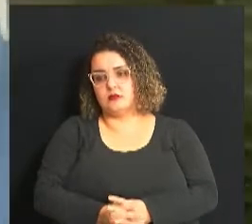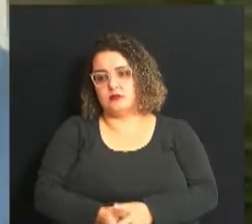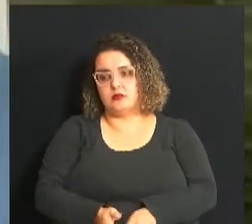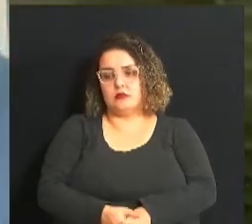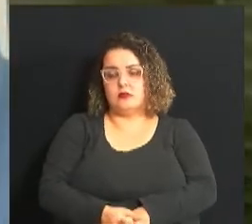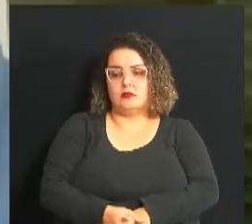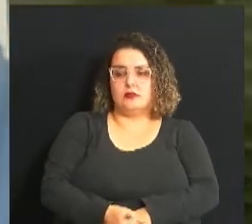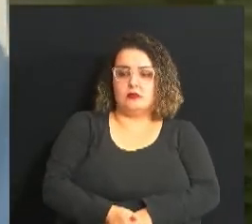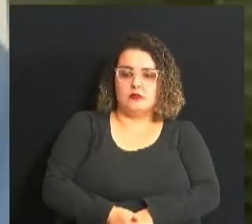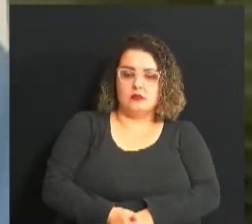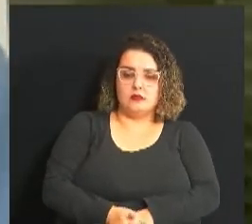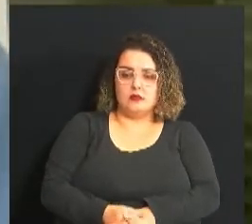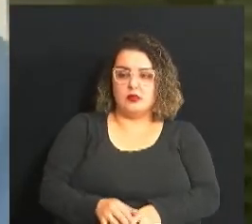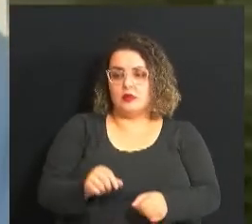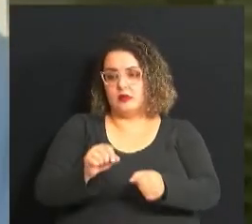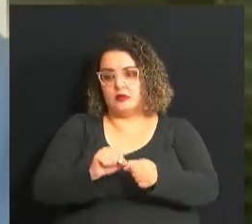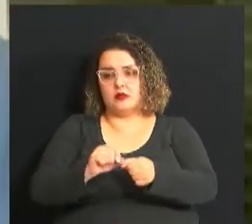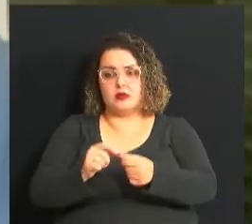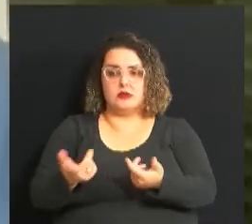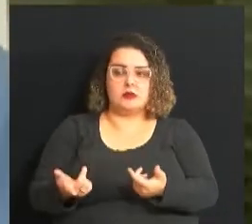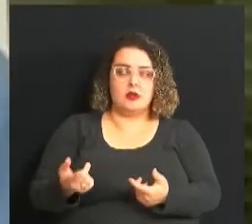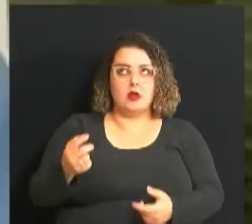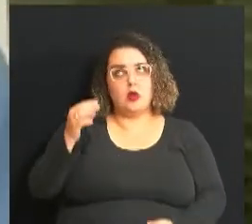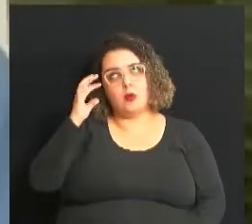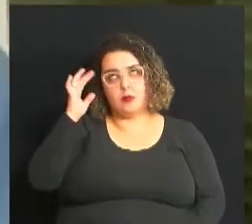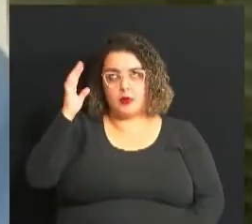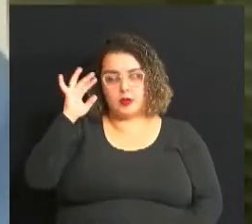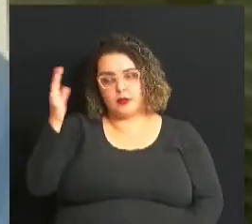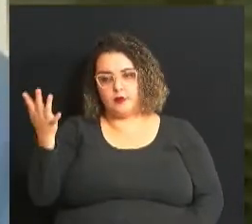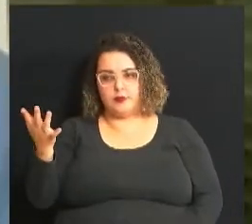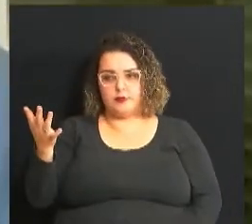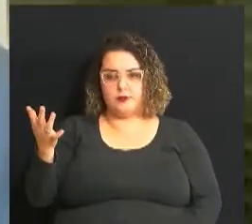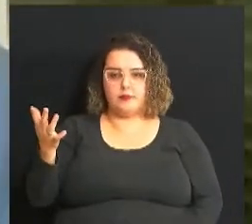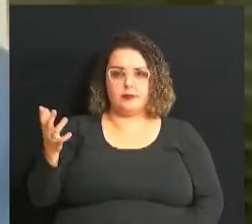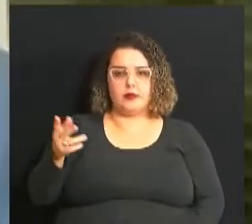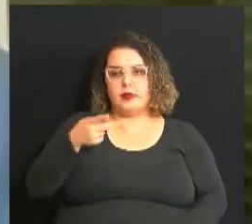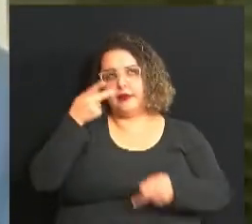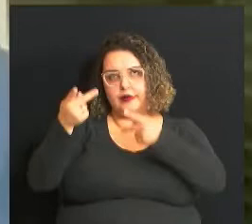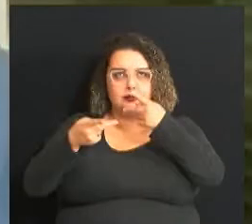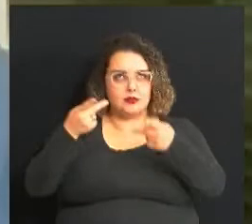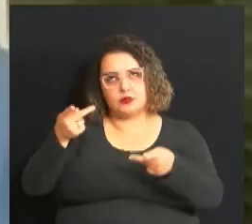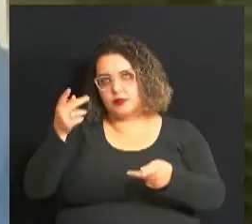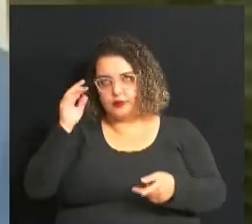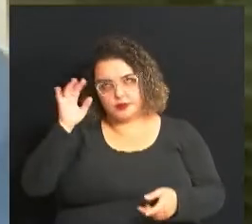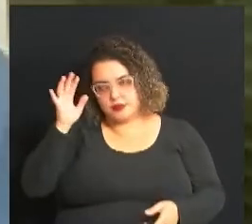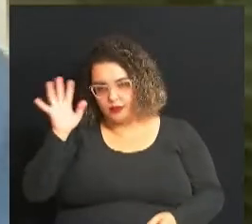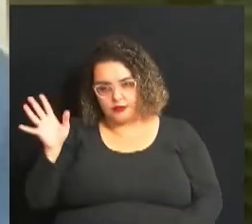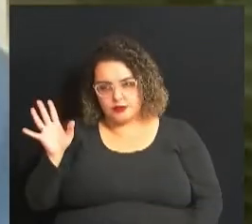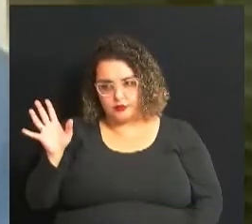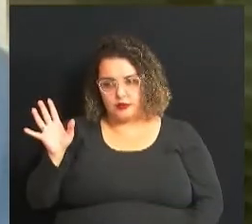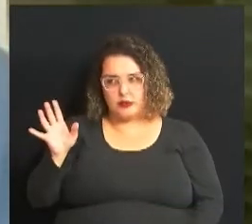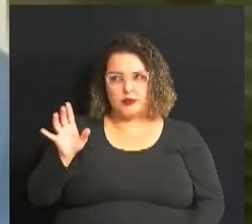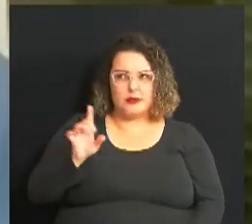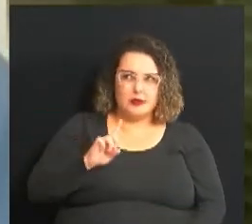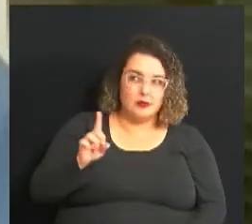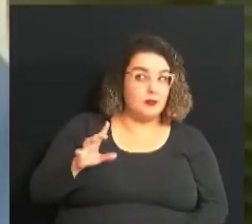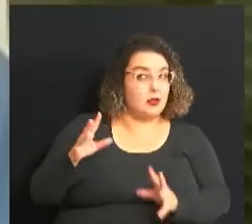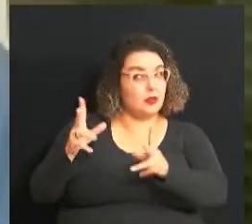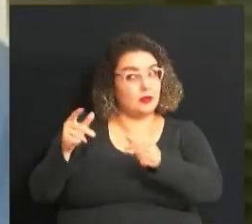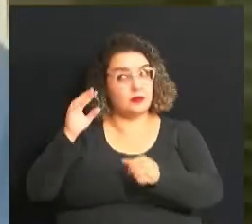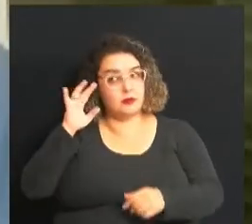uma avaliação hipotética, trazer notícias hipotéticas aqui, que não são tão hipotéticas, mas vamos dizer que são